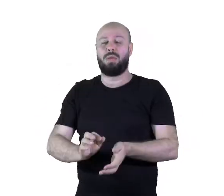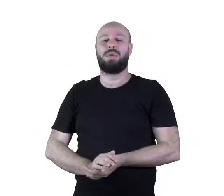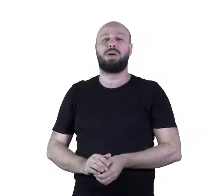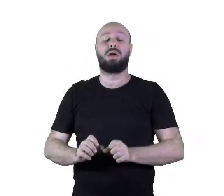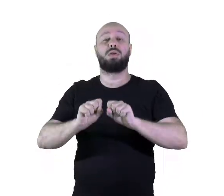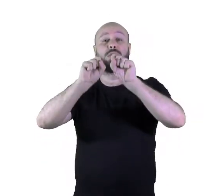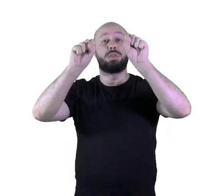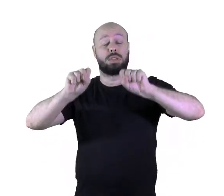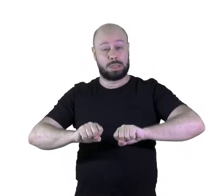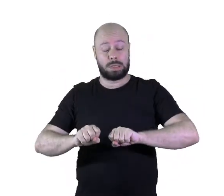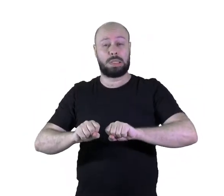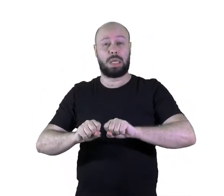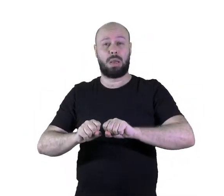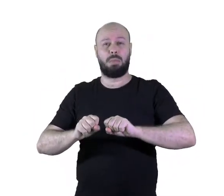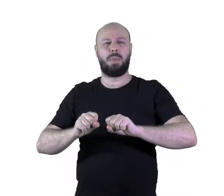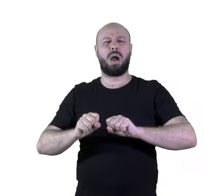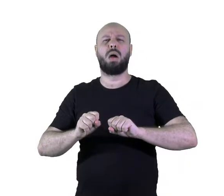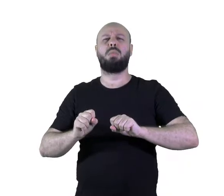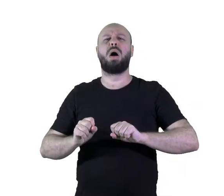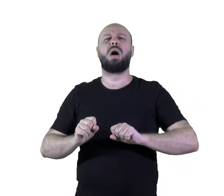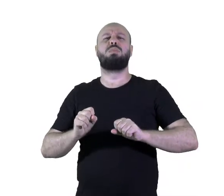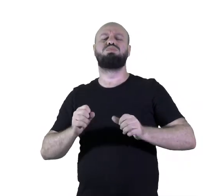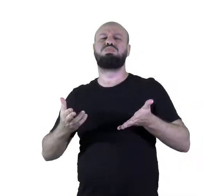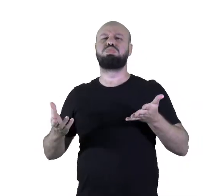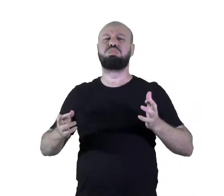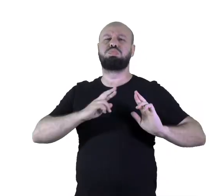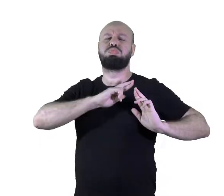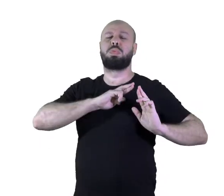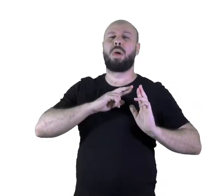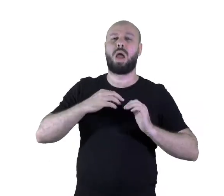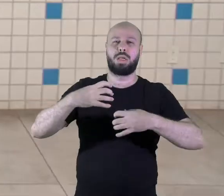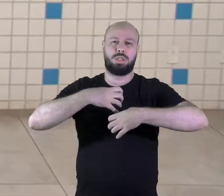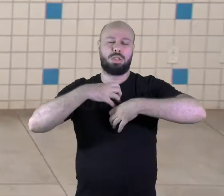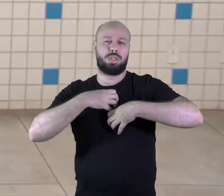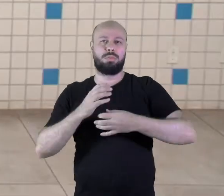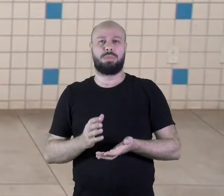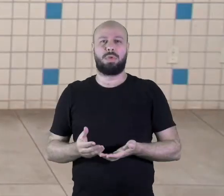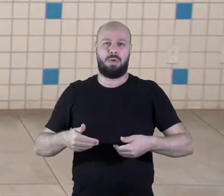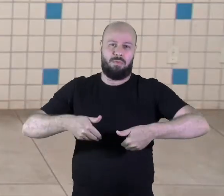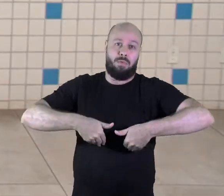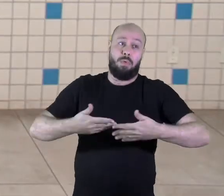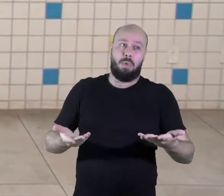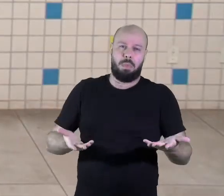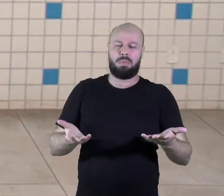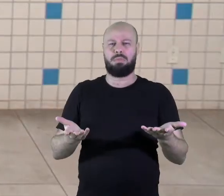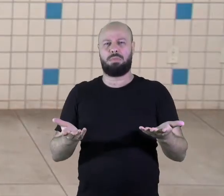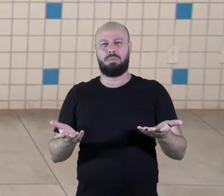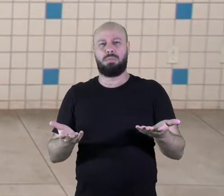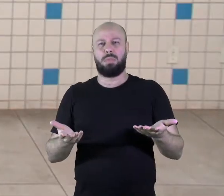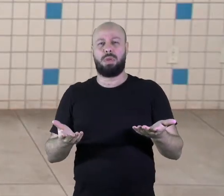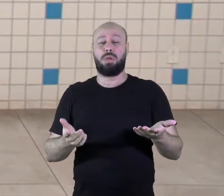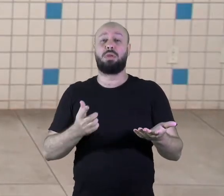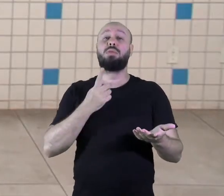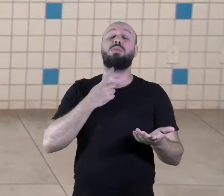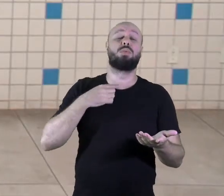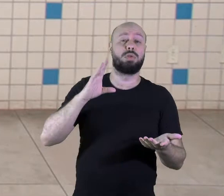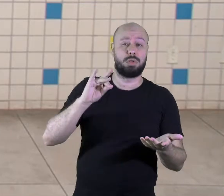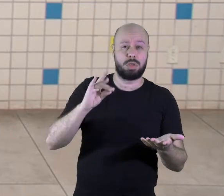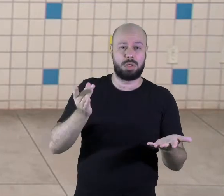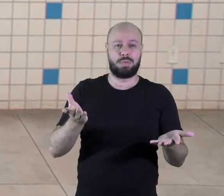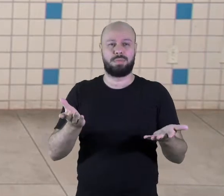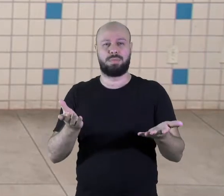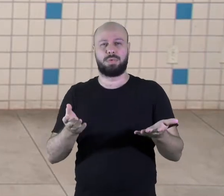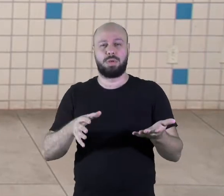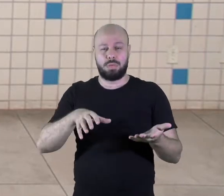pelas sensações. Como assim, professor, sensações? Sensações de fome, sensações de sede,